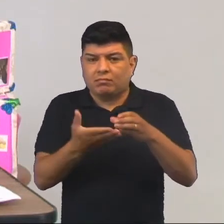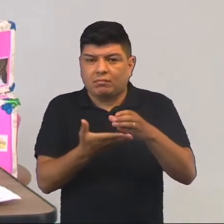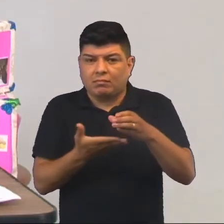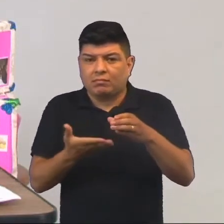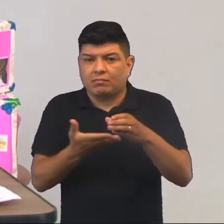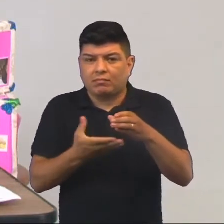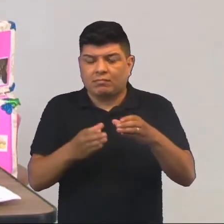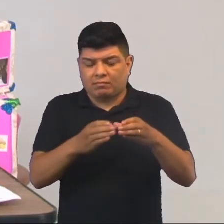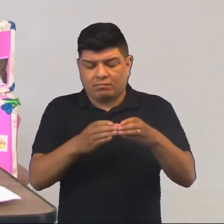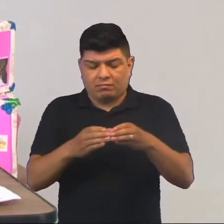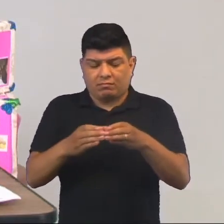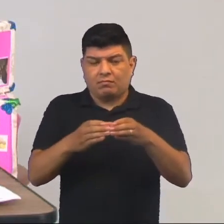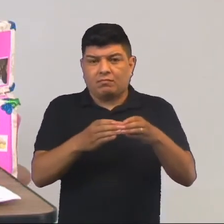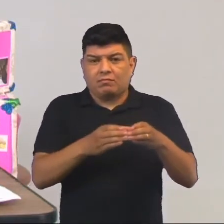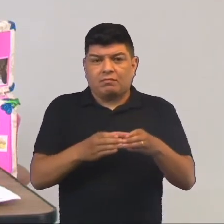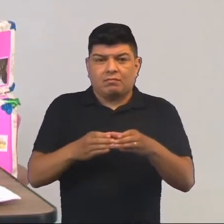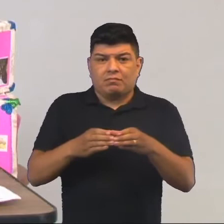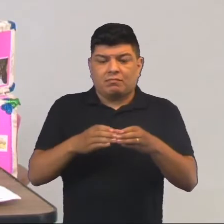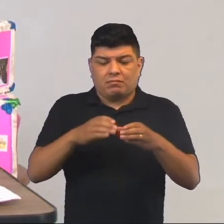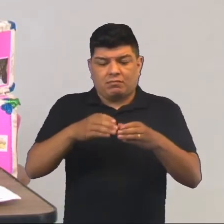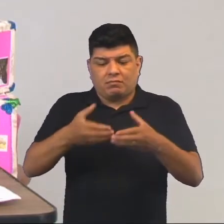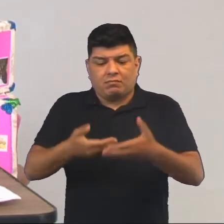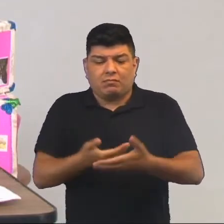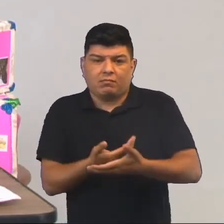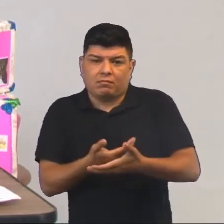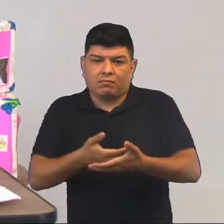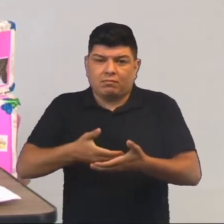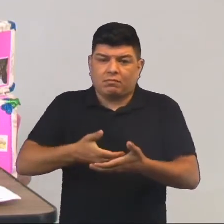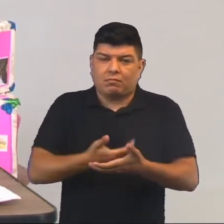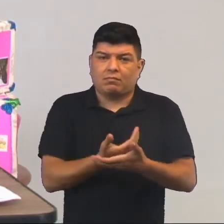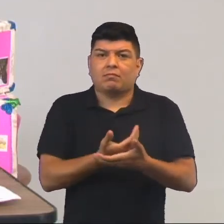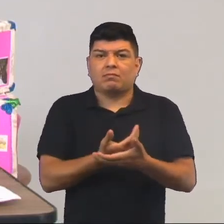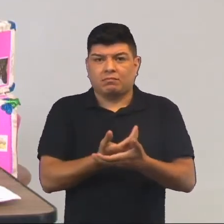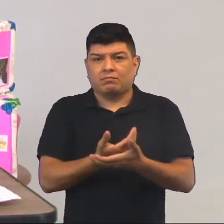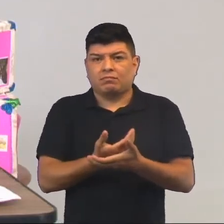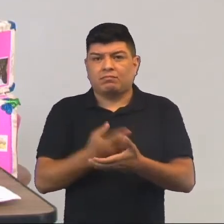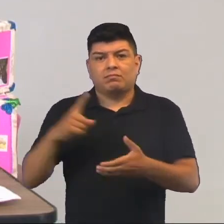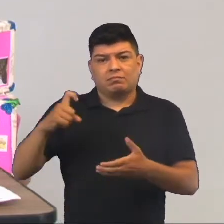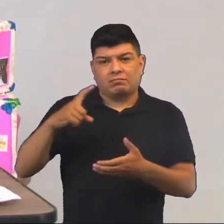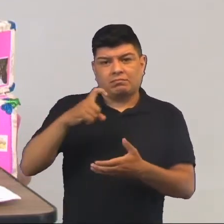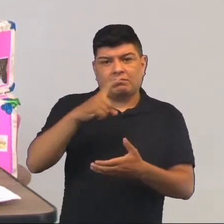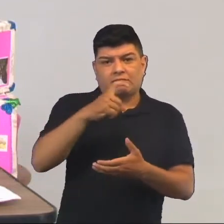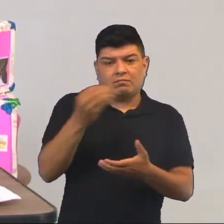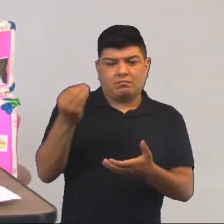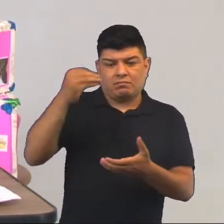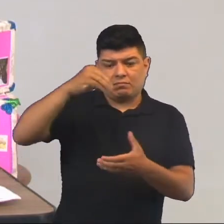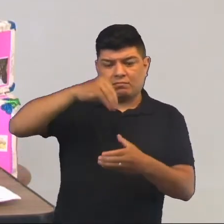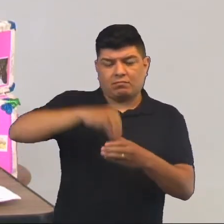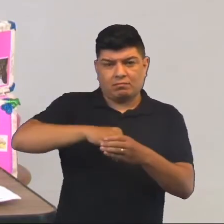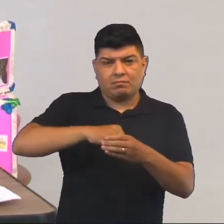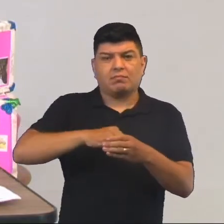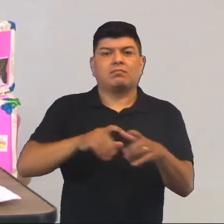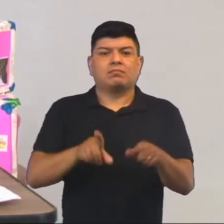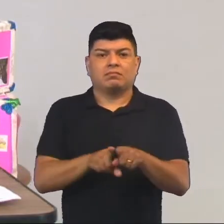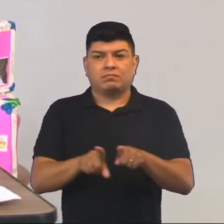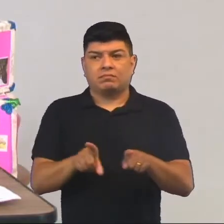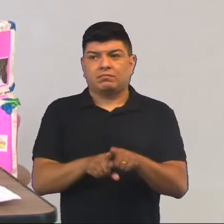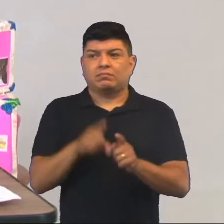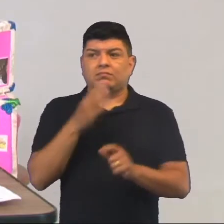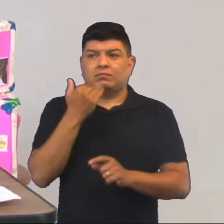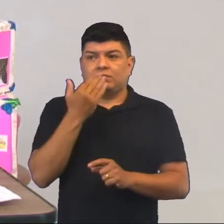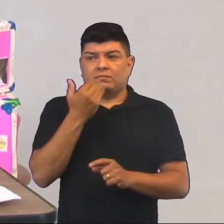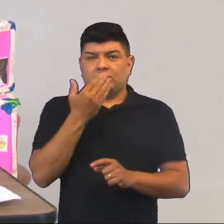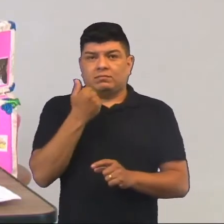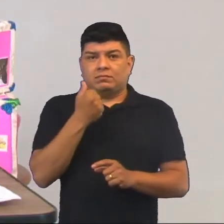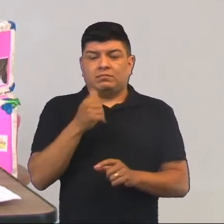O tacacá, ele é servido em cuia. E também é acrescentado camarão a este